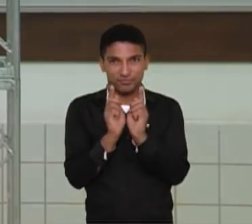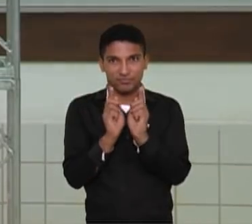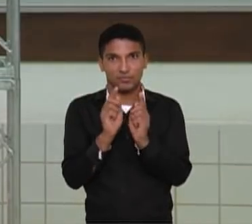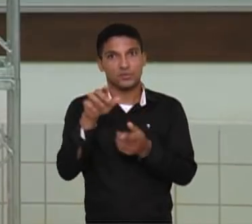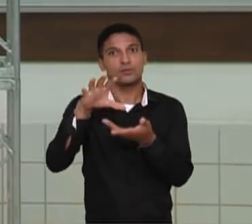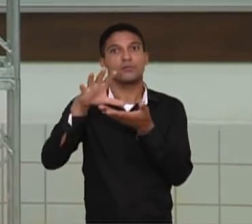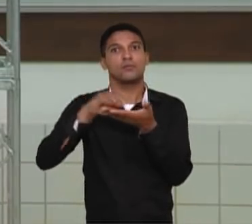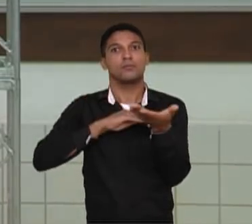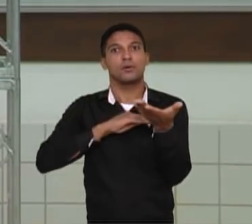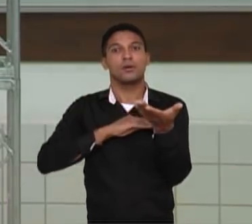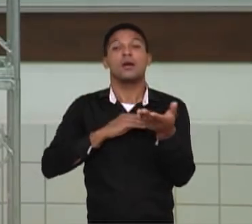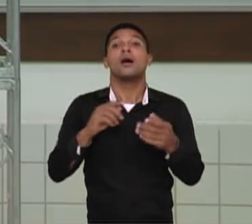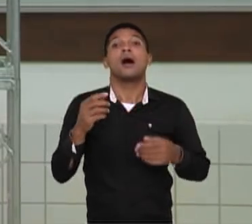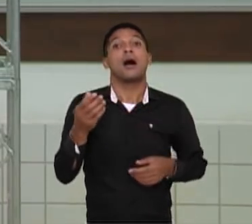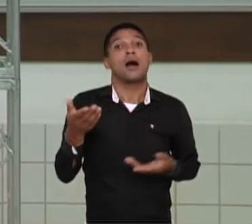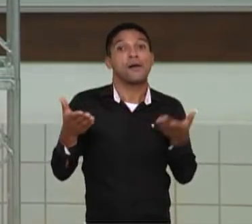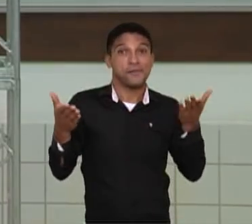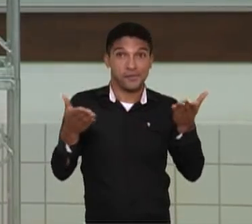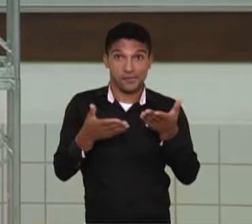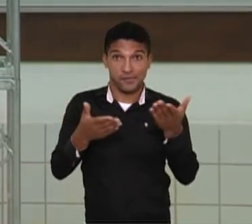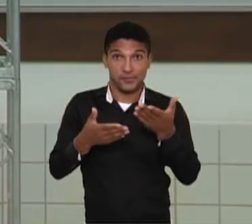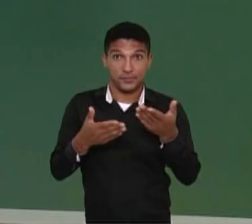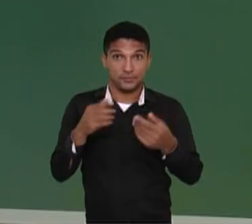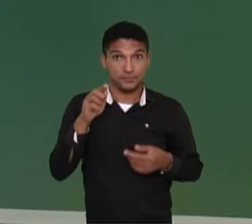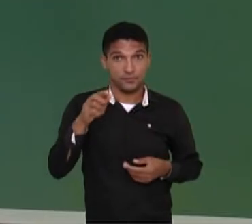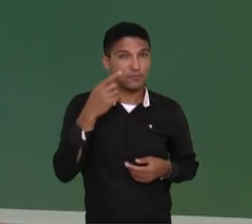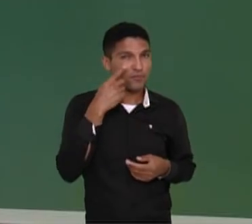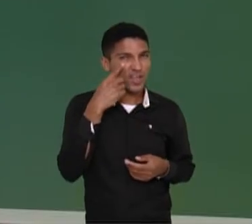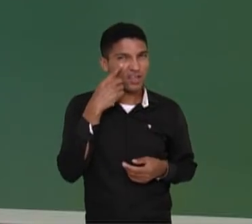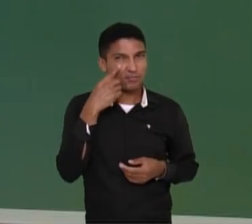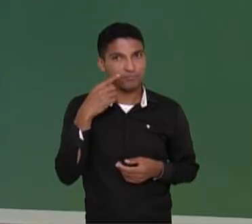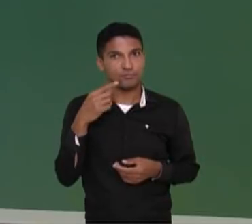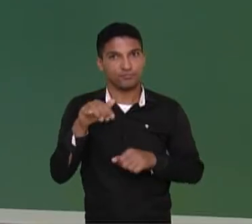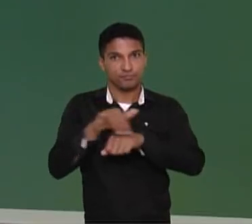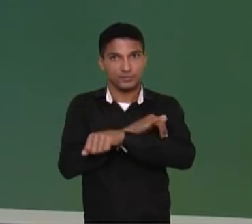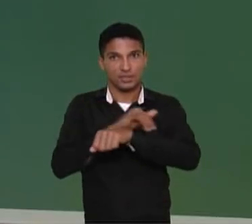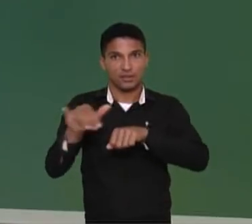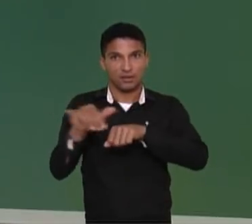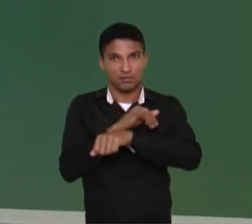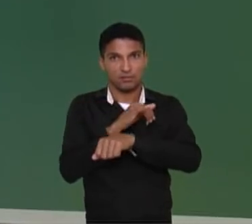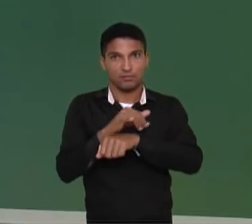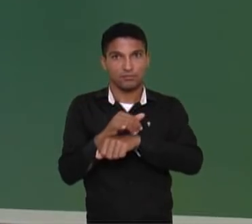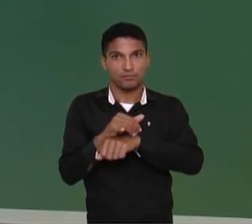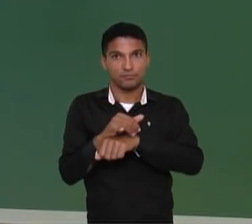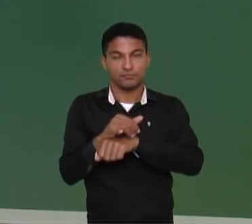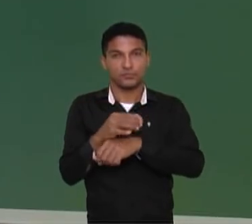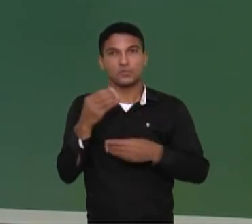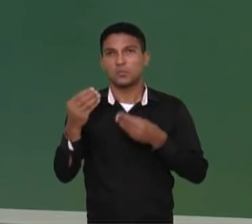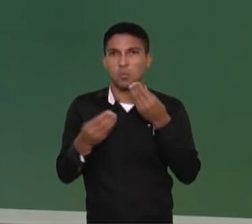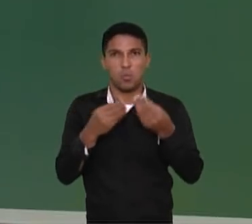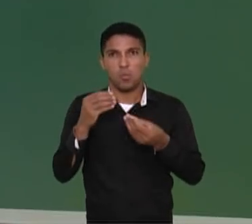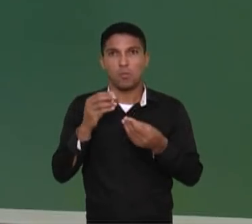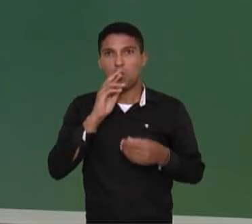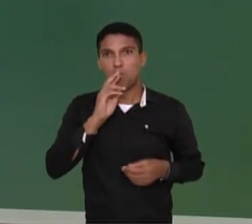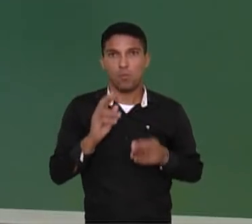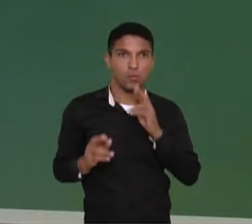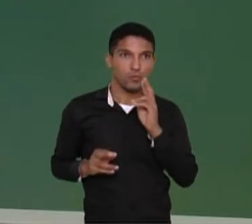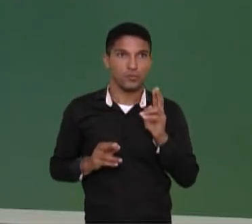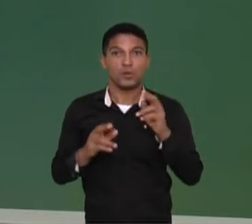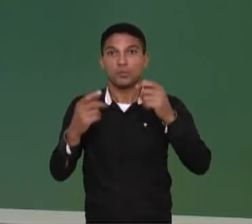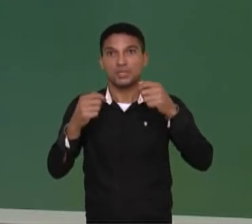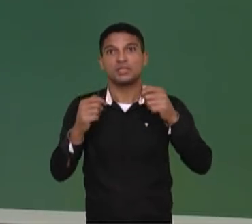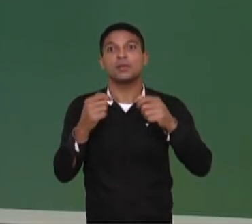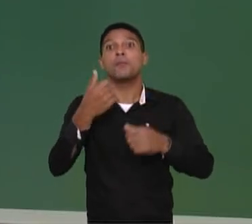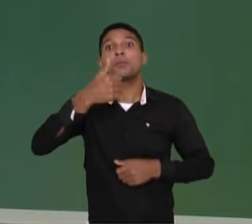para a interpretação dele. Veja o seguinte, ó. Agora eu vou desmontar um pouco essa figura, ok? Peguei só